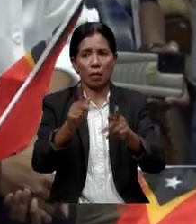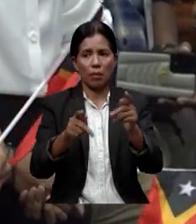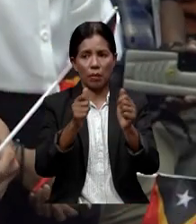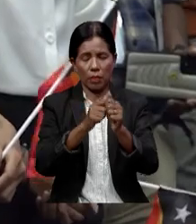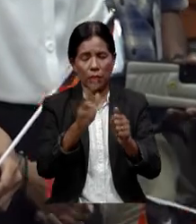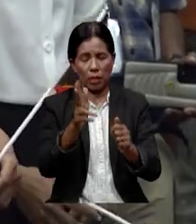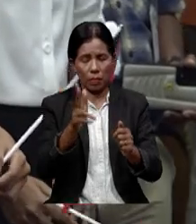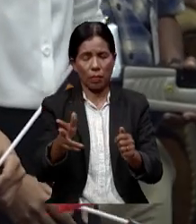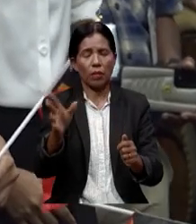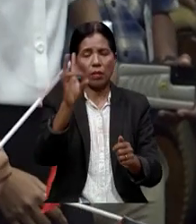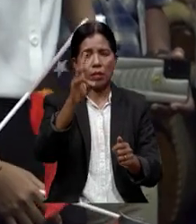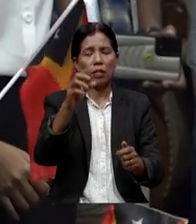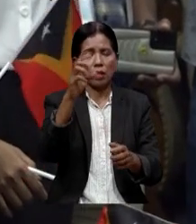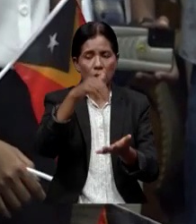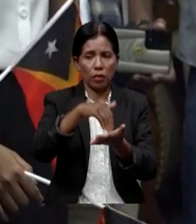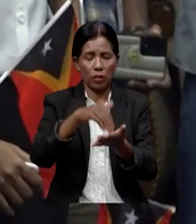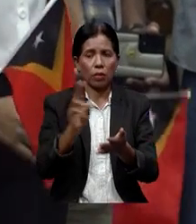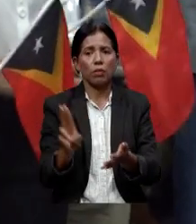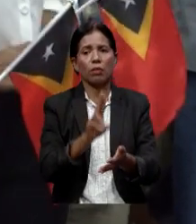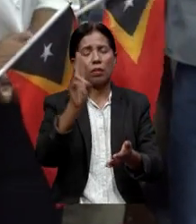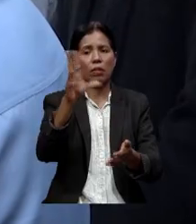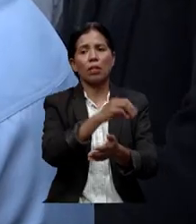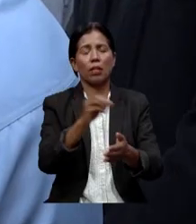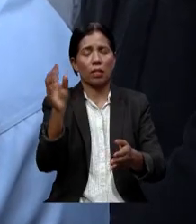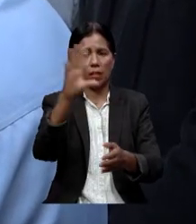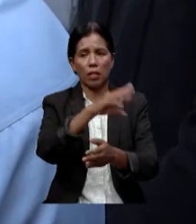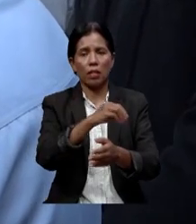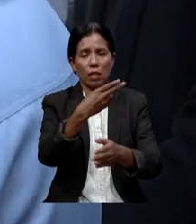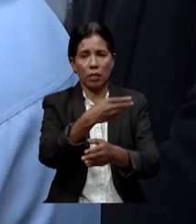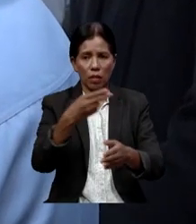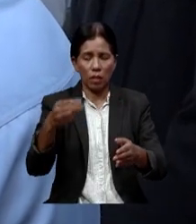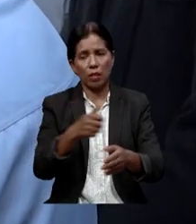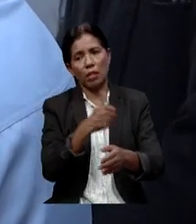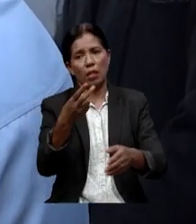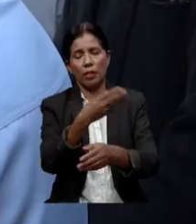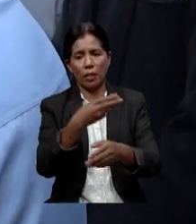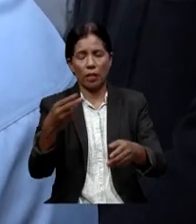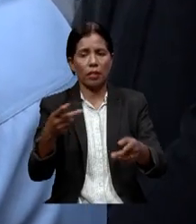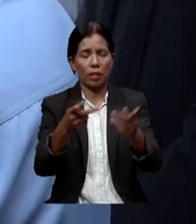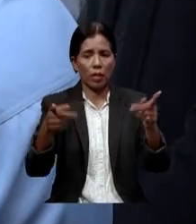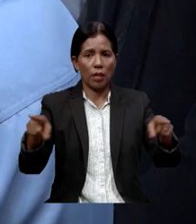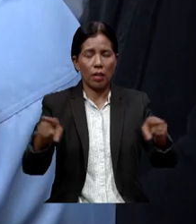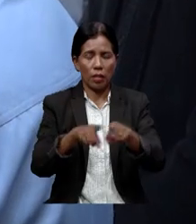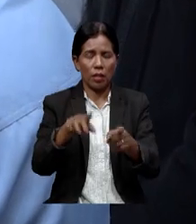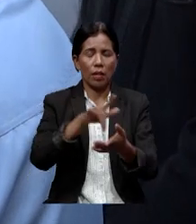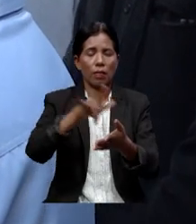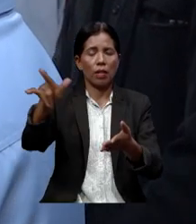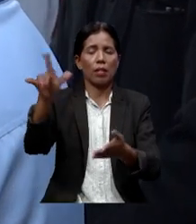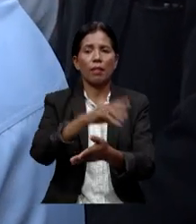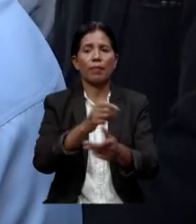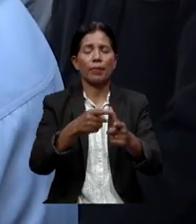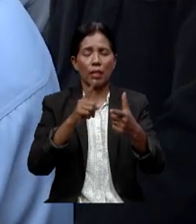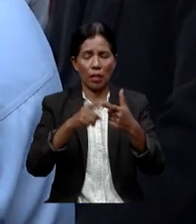Lima, onde vai estudo e a Universidade de Sira e a Palema, em Surabaya, no Selotan e Indonésia, e a área aviação no aeroportuário,